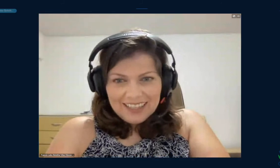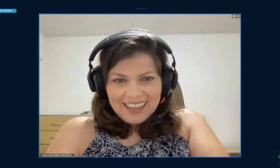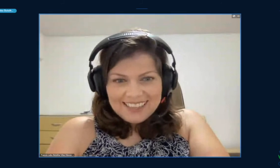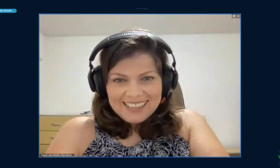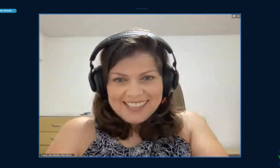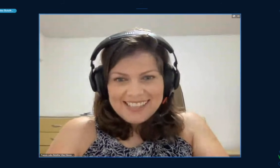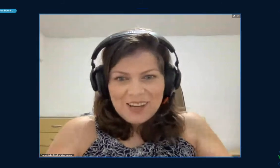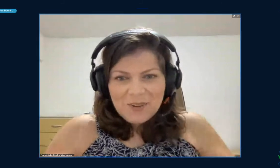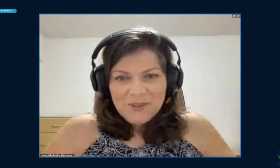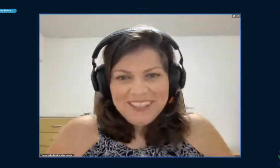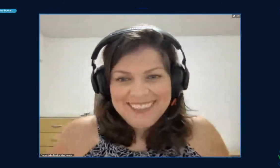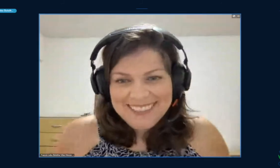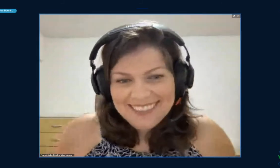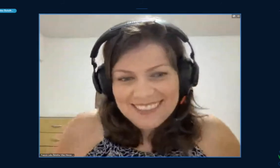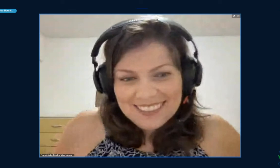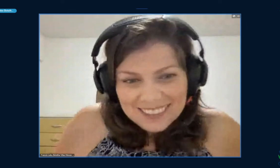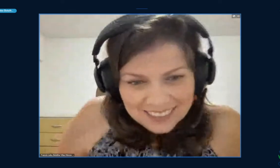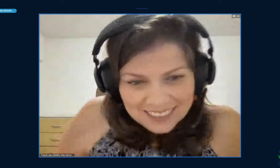É a atenção